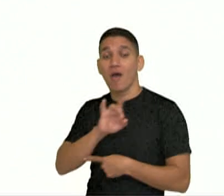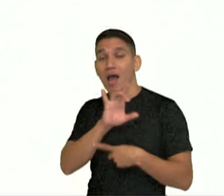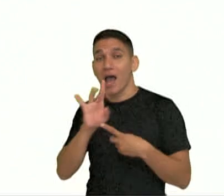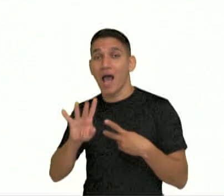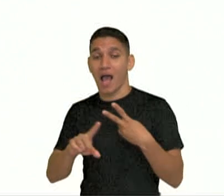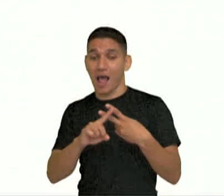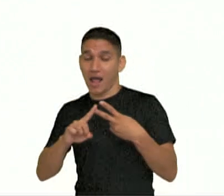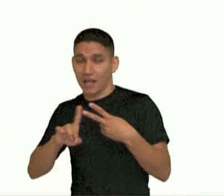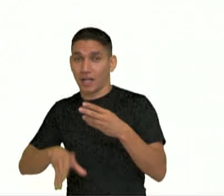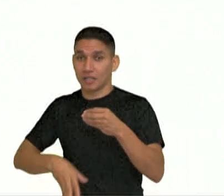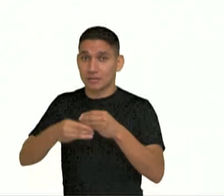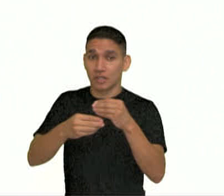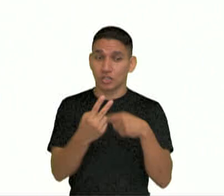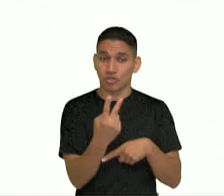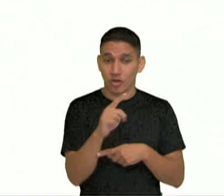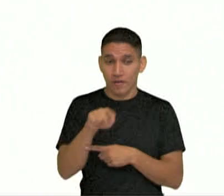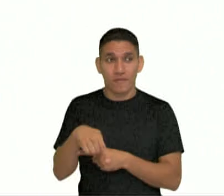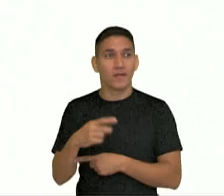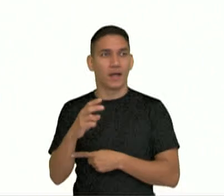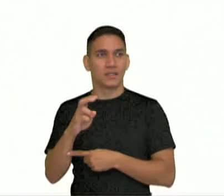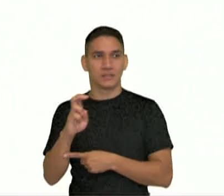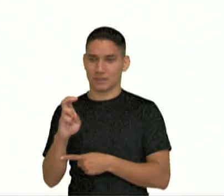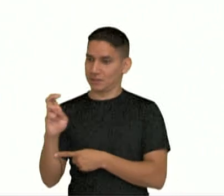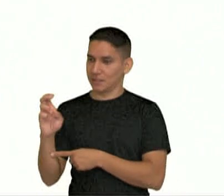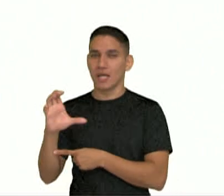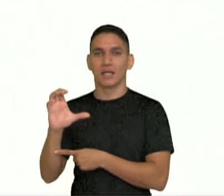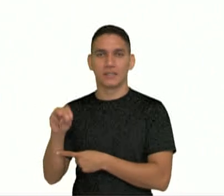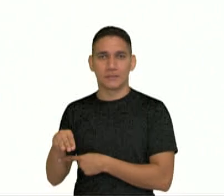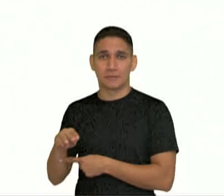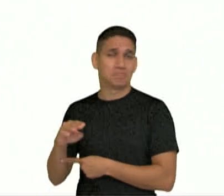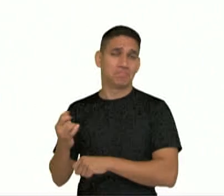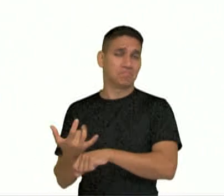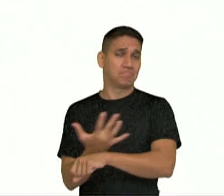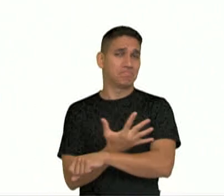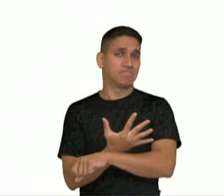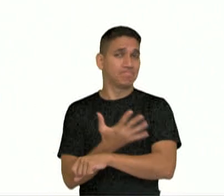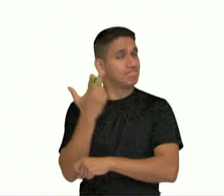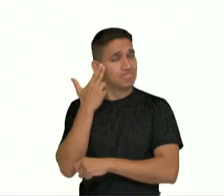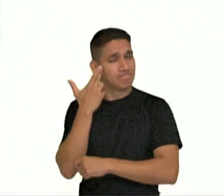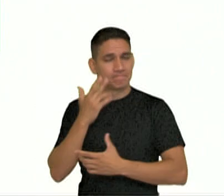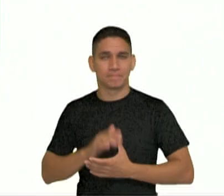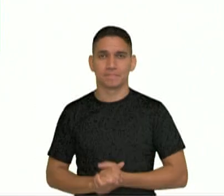com 2,55 centímetros na altura dessa planta. Tranquilo, né?